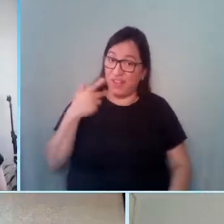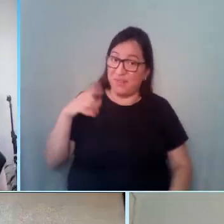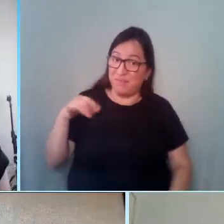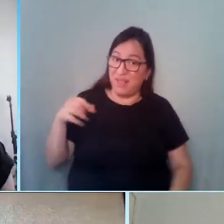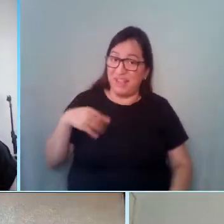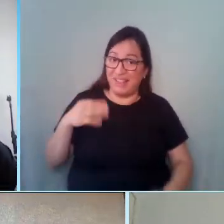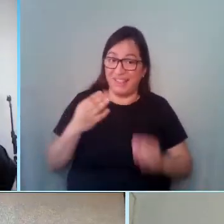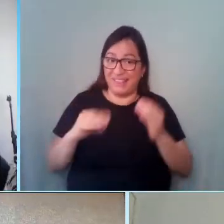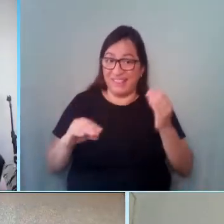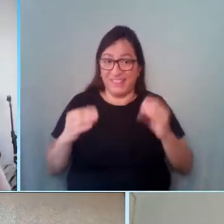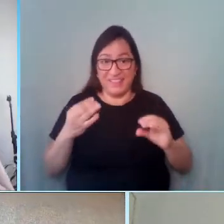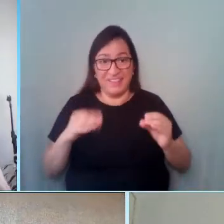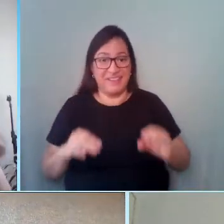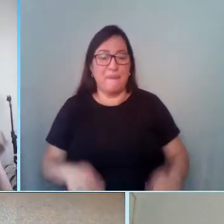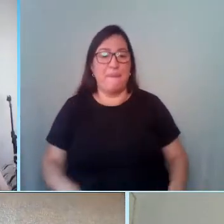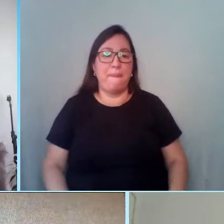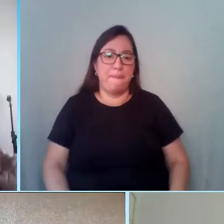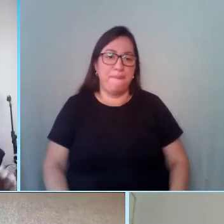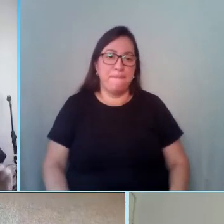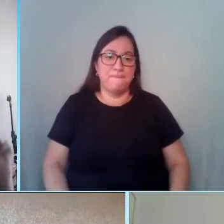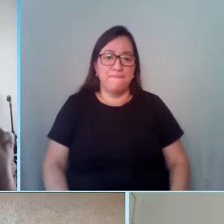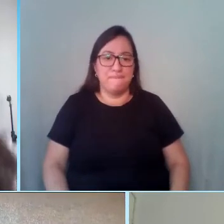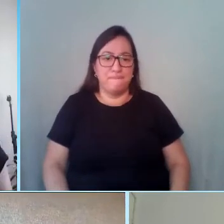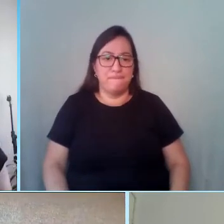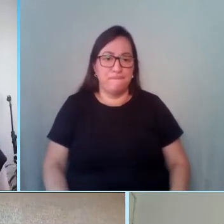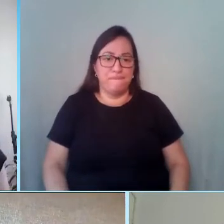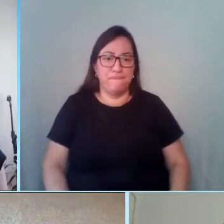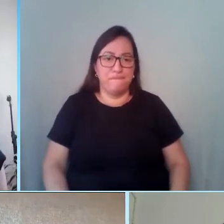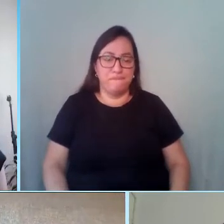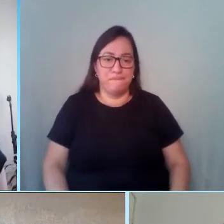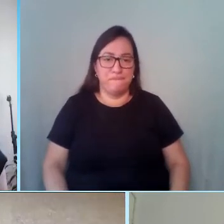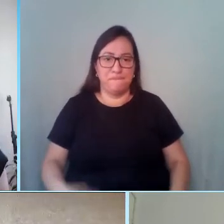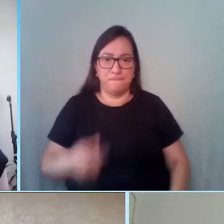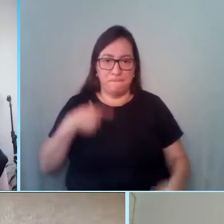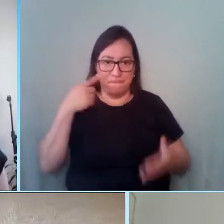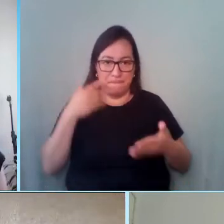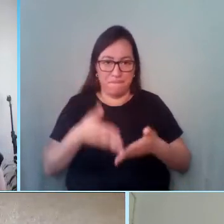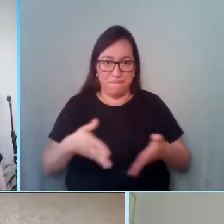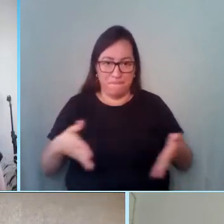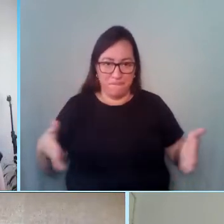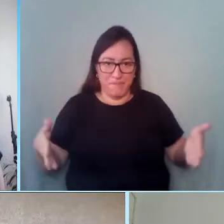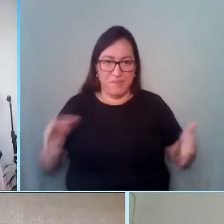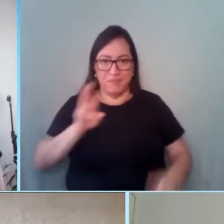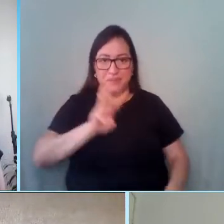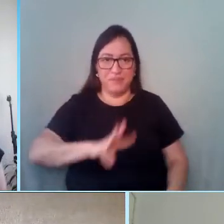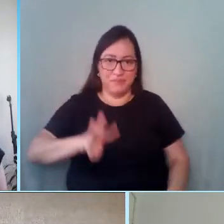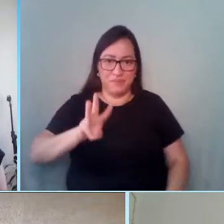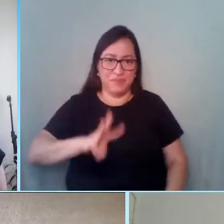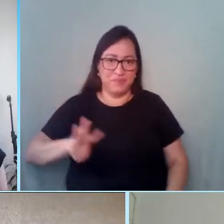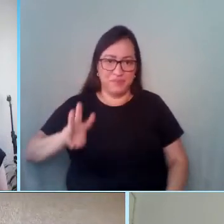é como... Mas se ele conseguir, vai botar aí o site do Observatório AIDS.